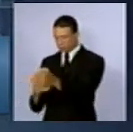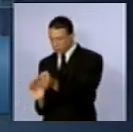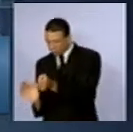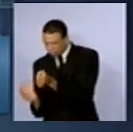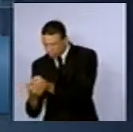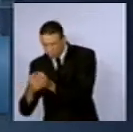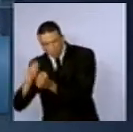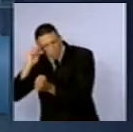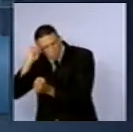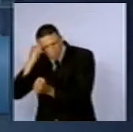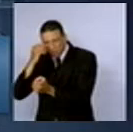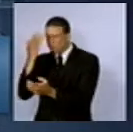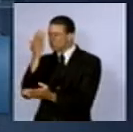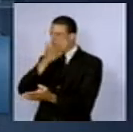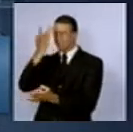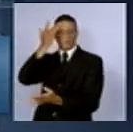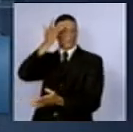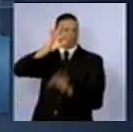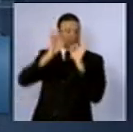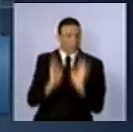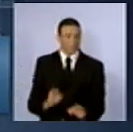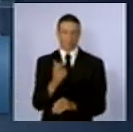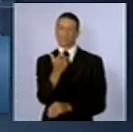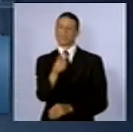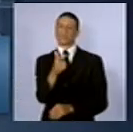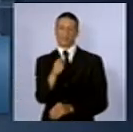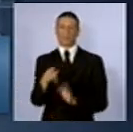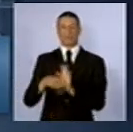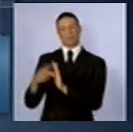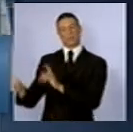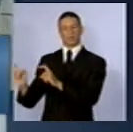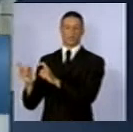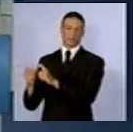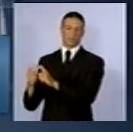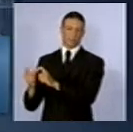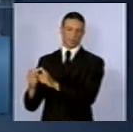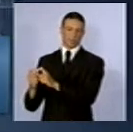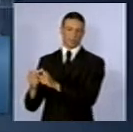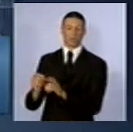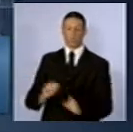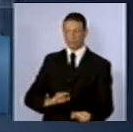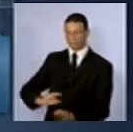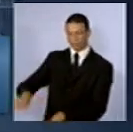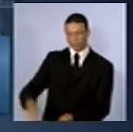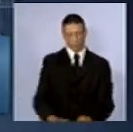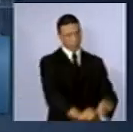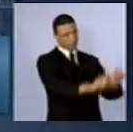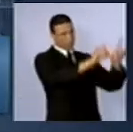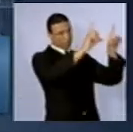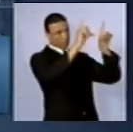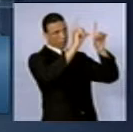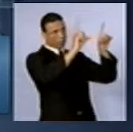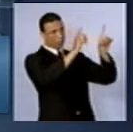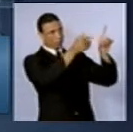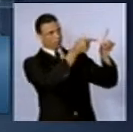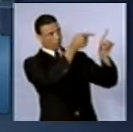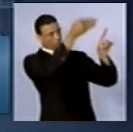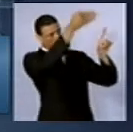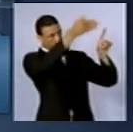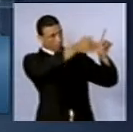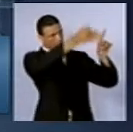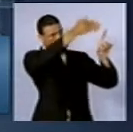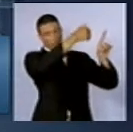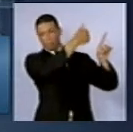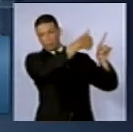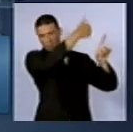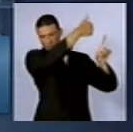momento então quando nós estamos aqui nessa última coluna nós vemos o seguinte a o primeiro extrato que são as crianças